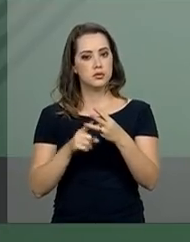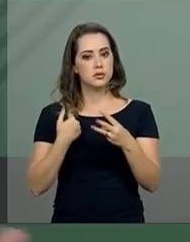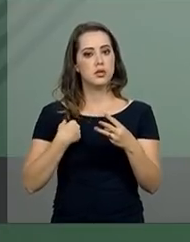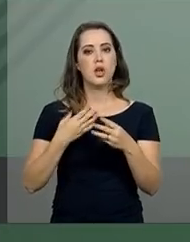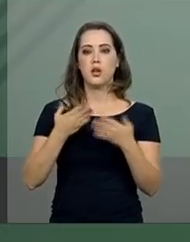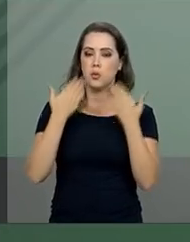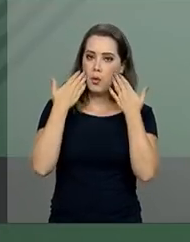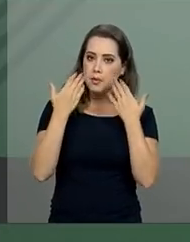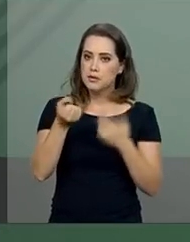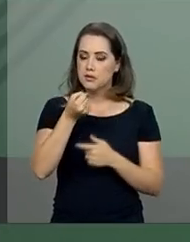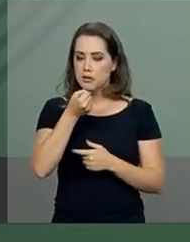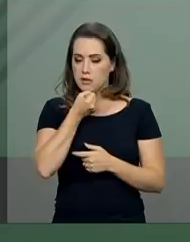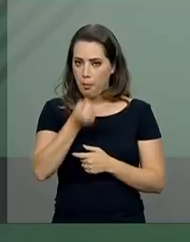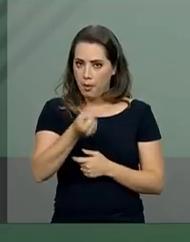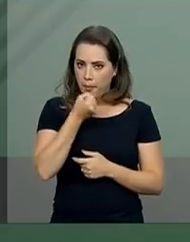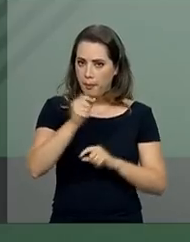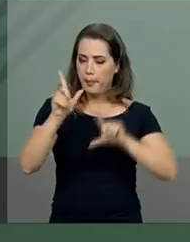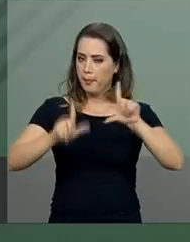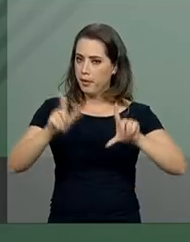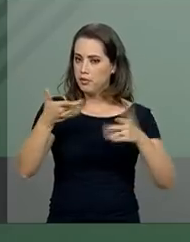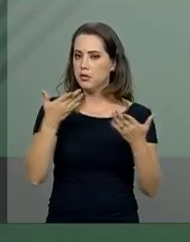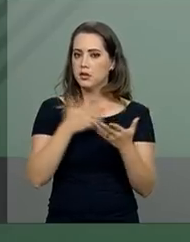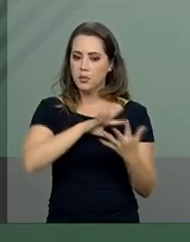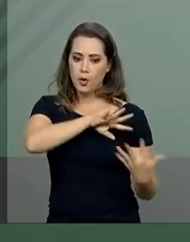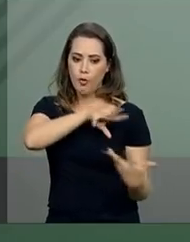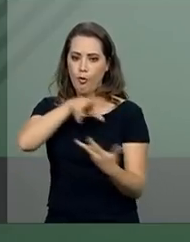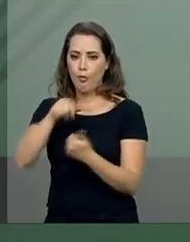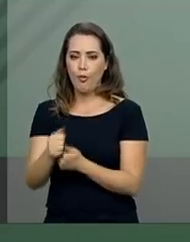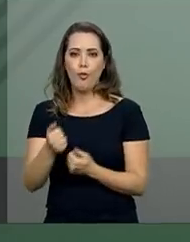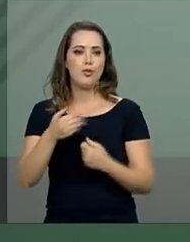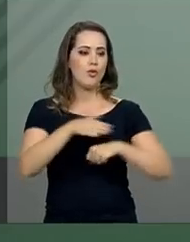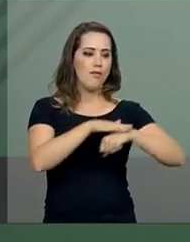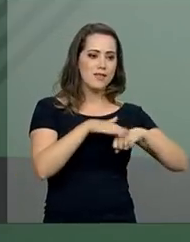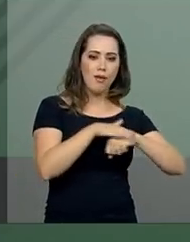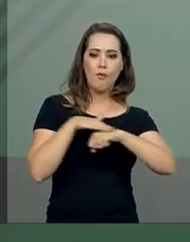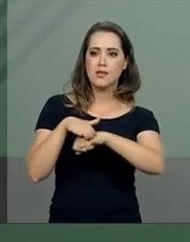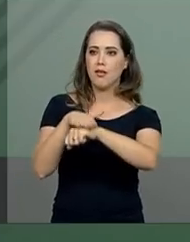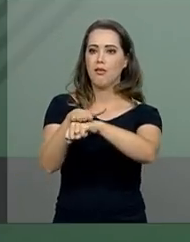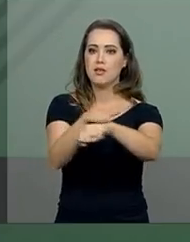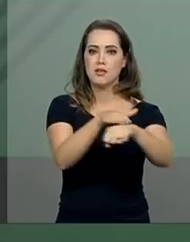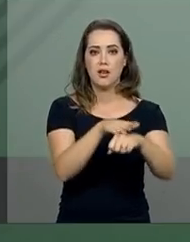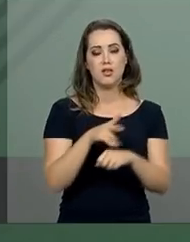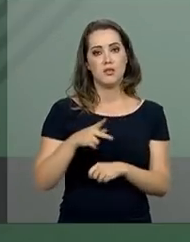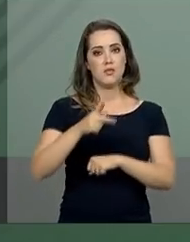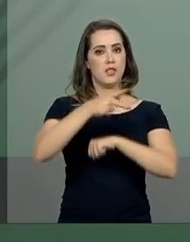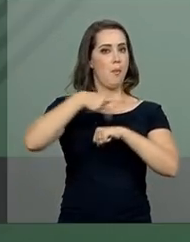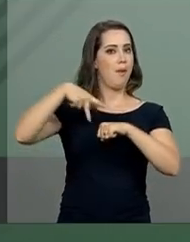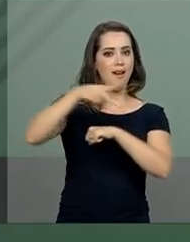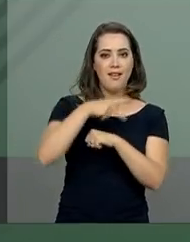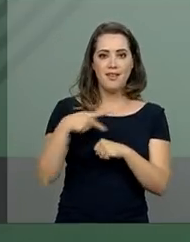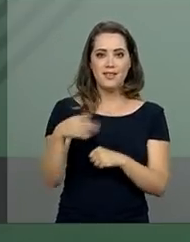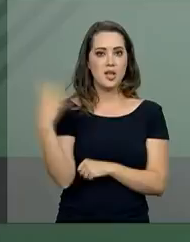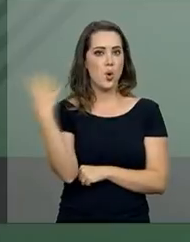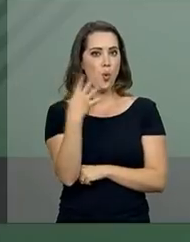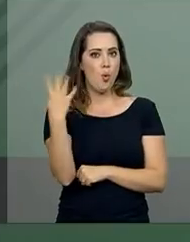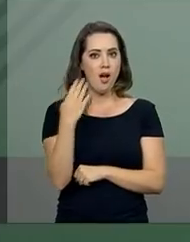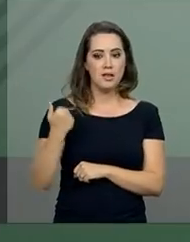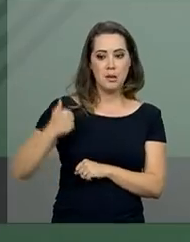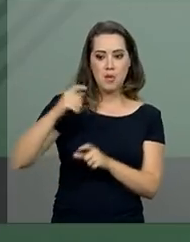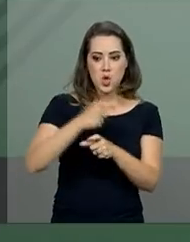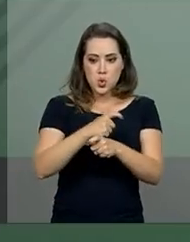imprensa e com a comunidade internacional nós estamos falando de uma nação que é a quarta maior democracia do